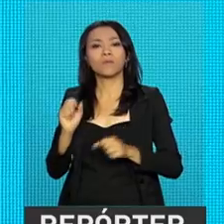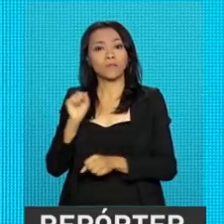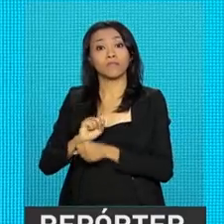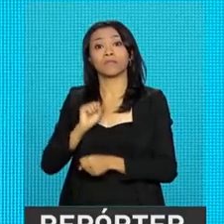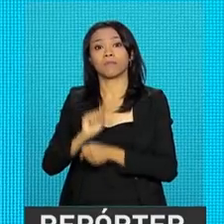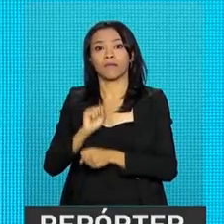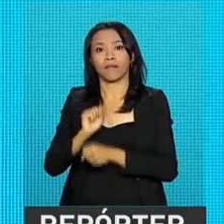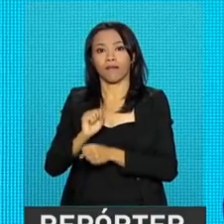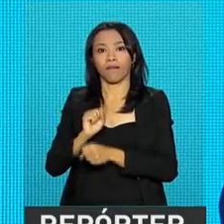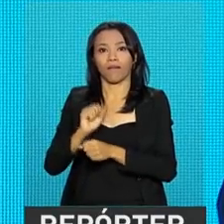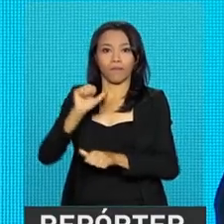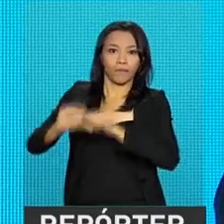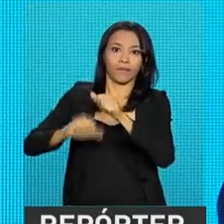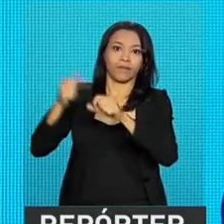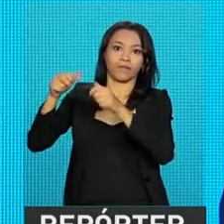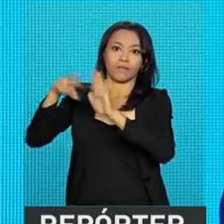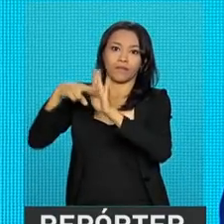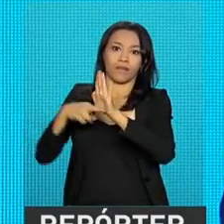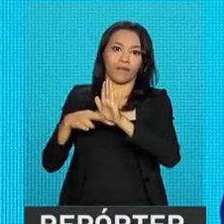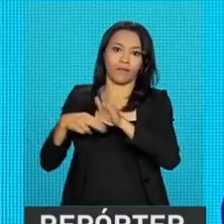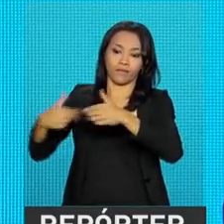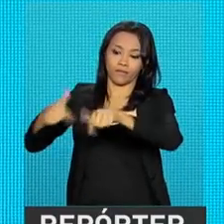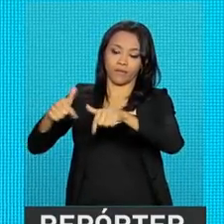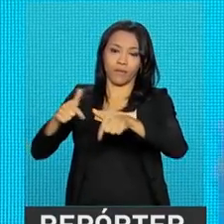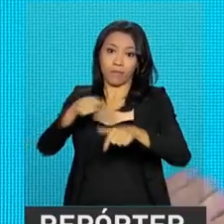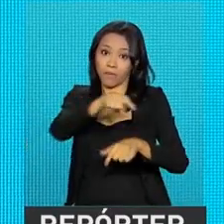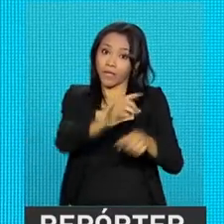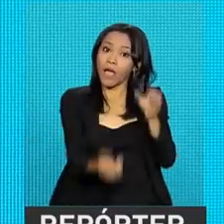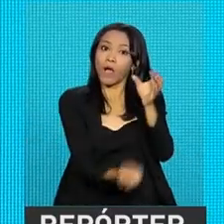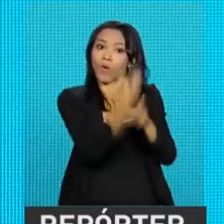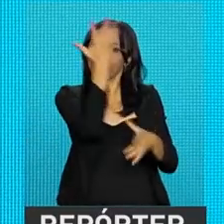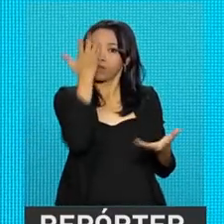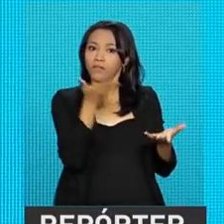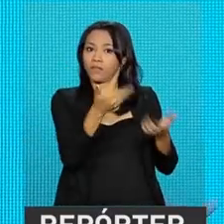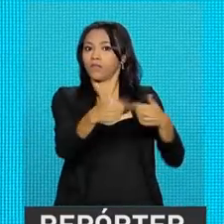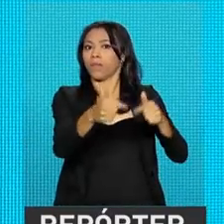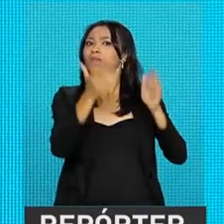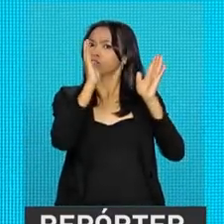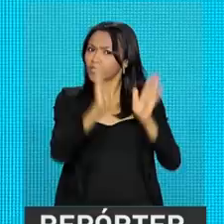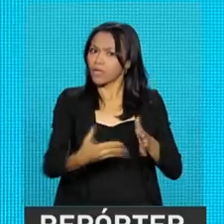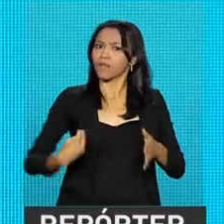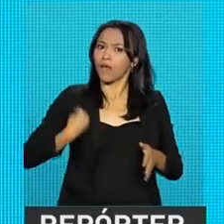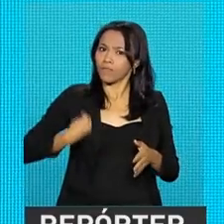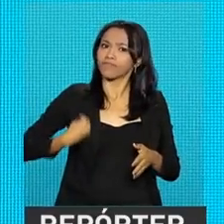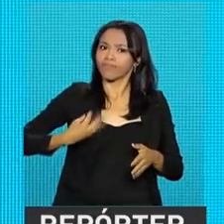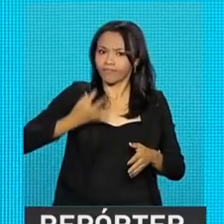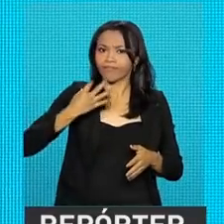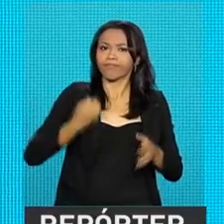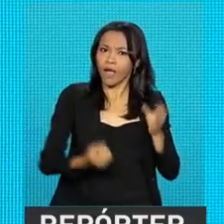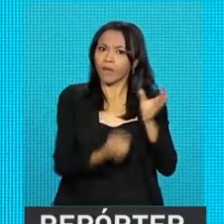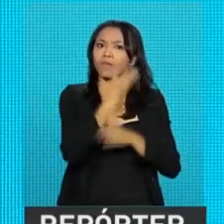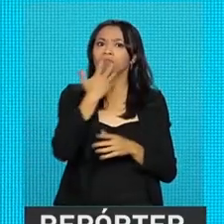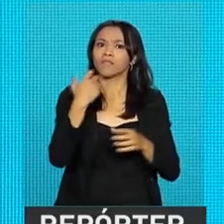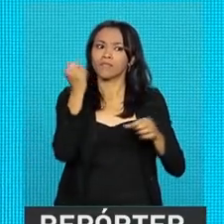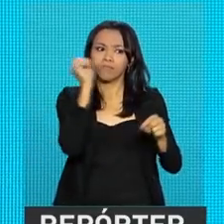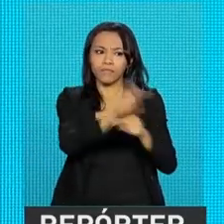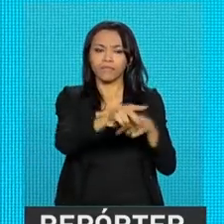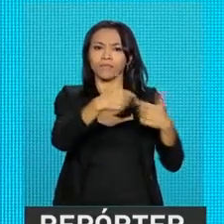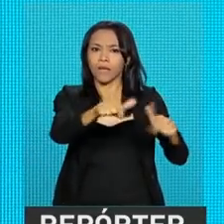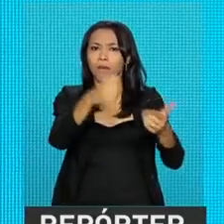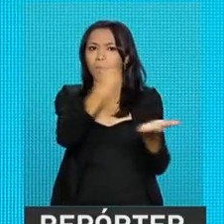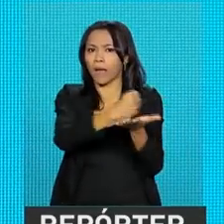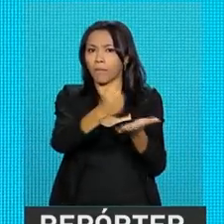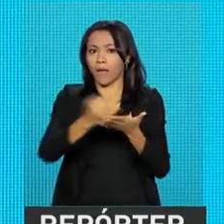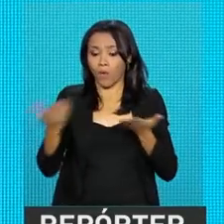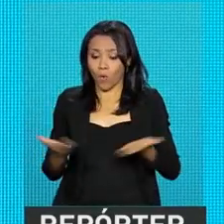modernização trabalhista para que isso acontecesse já aconteceu neste trimestre hoje ainda os dados do